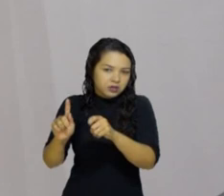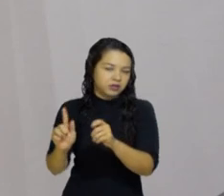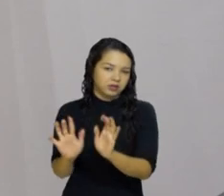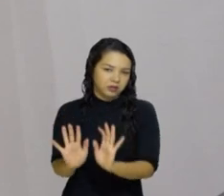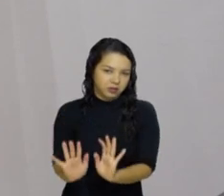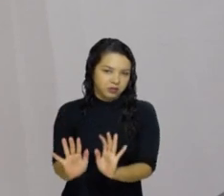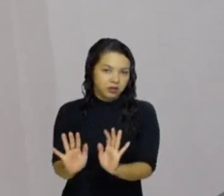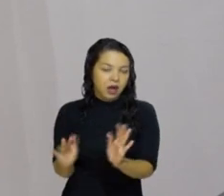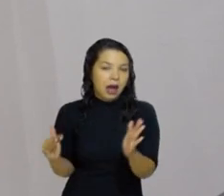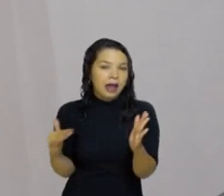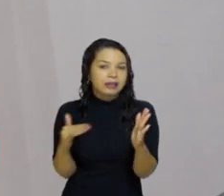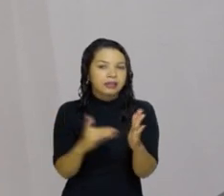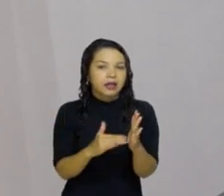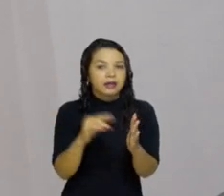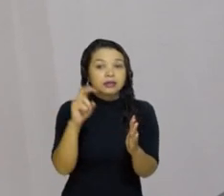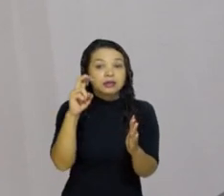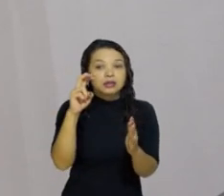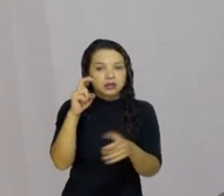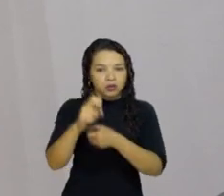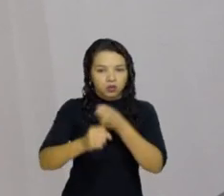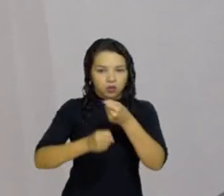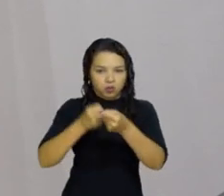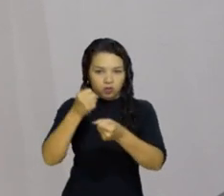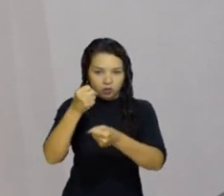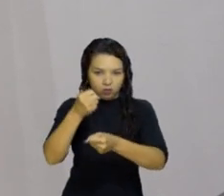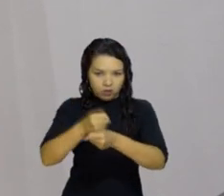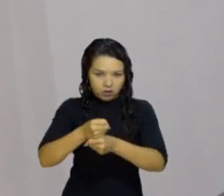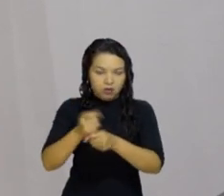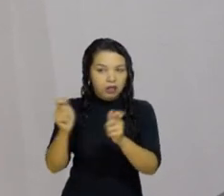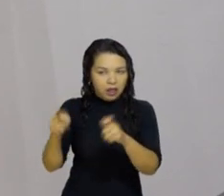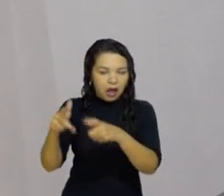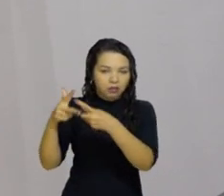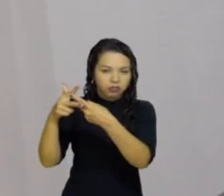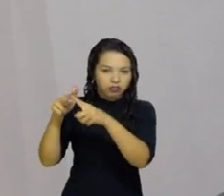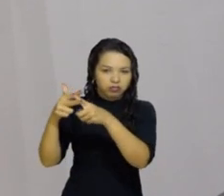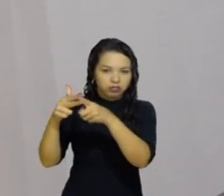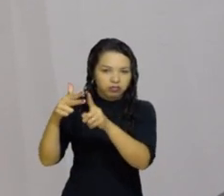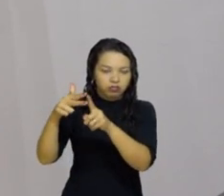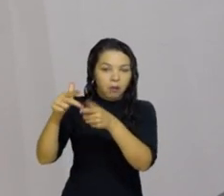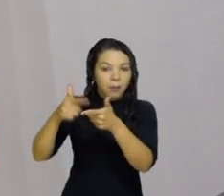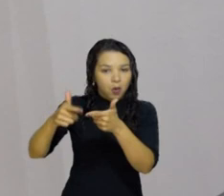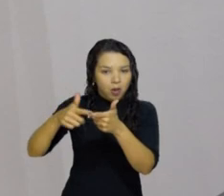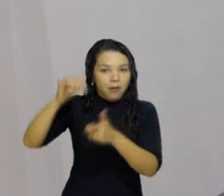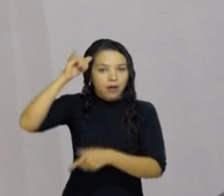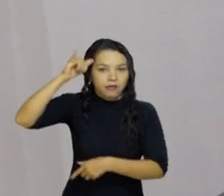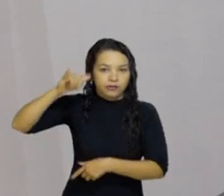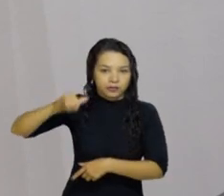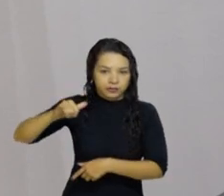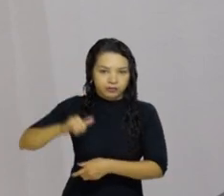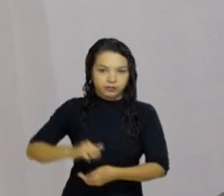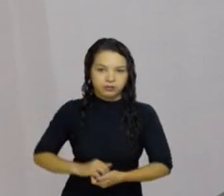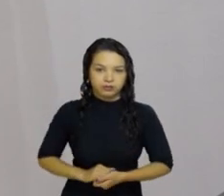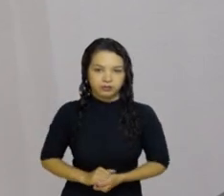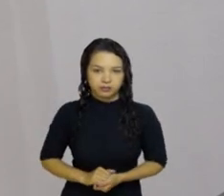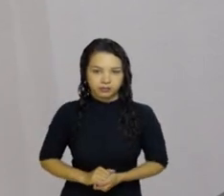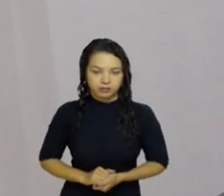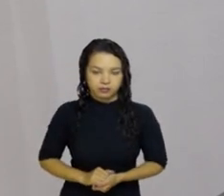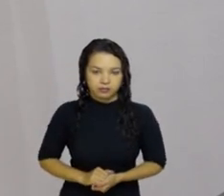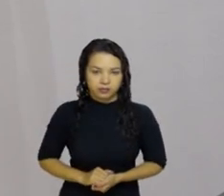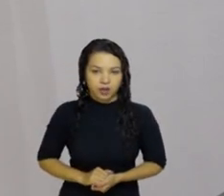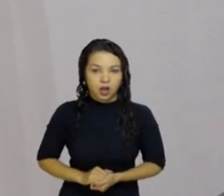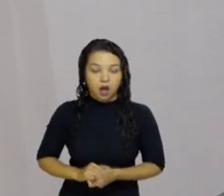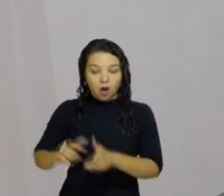até 5 anos como prevenção. Entre os pontos analisados, o chamado